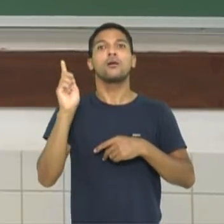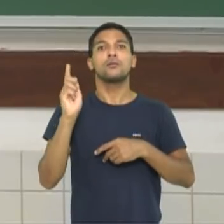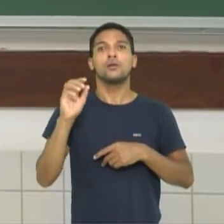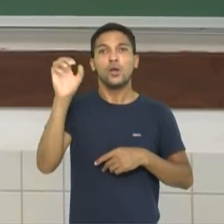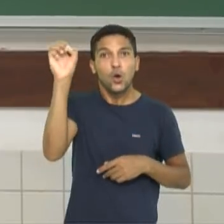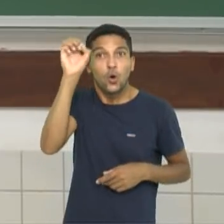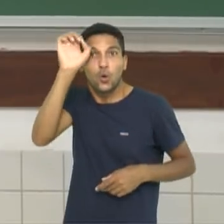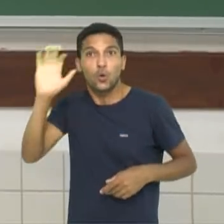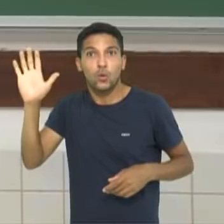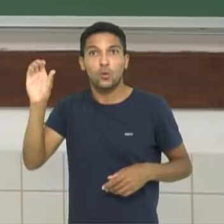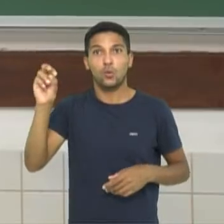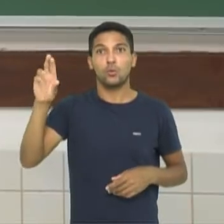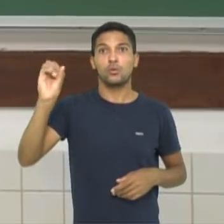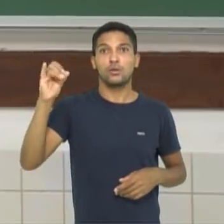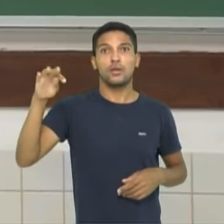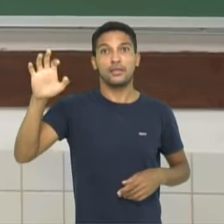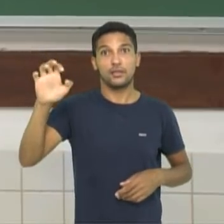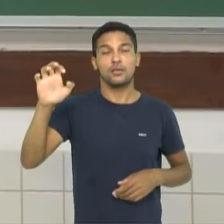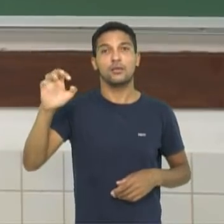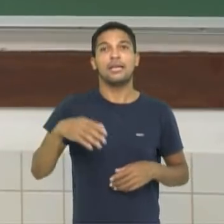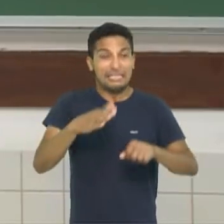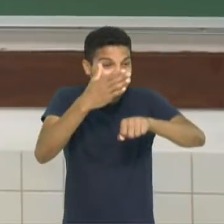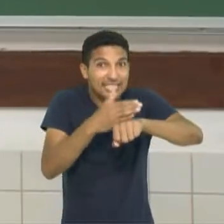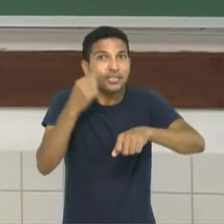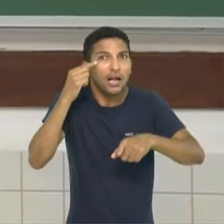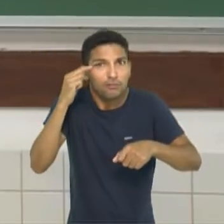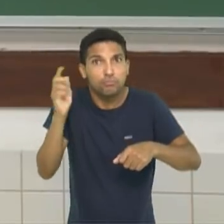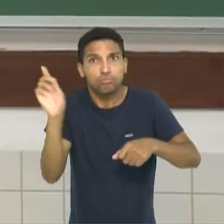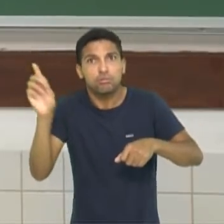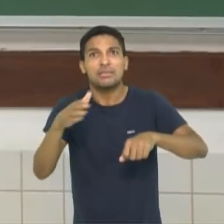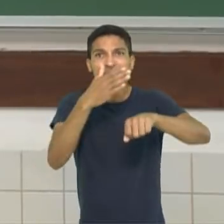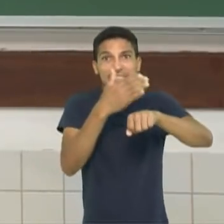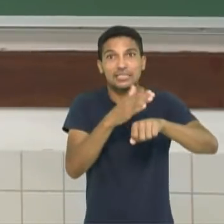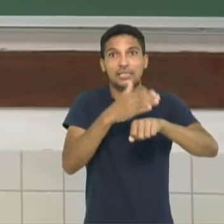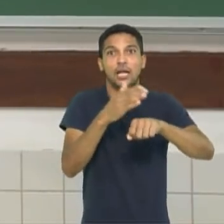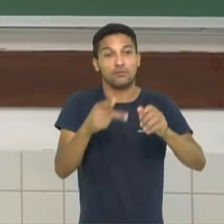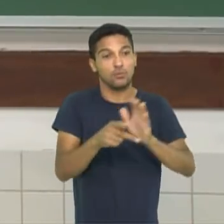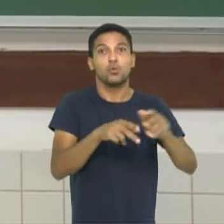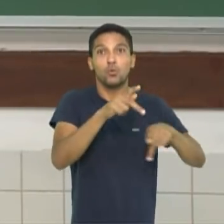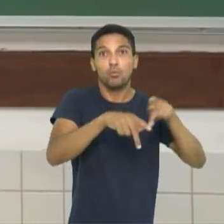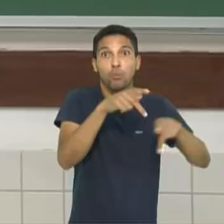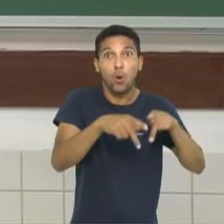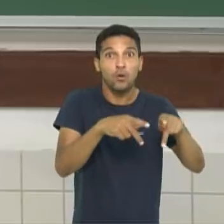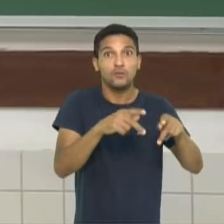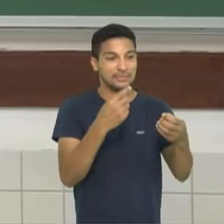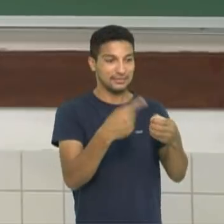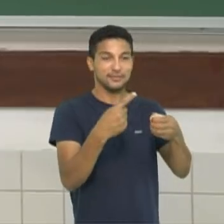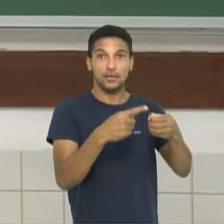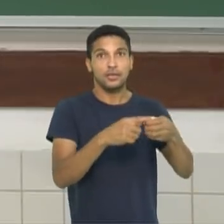entanto, com o uso de armamentos de fogo, essa modalidade passou a perder função para